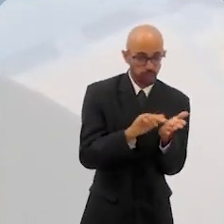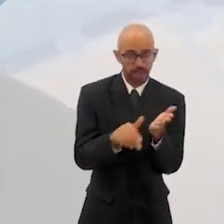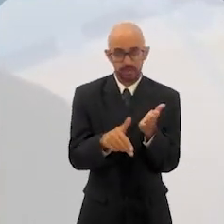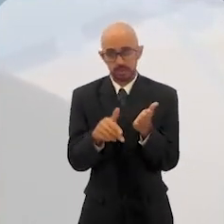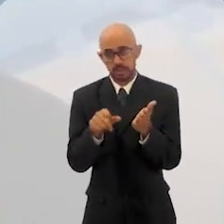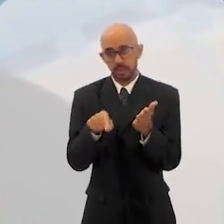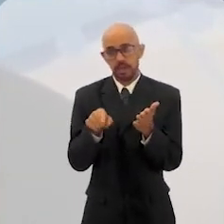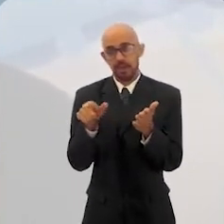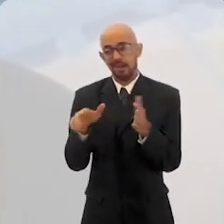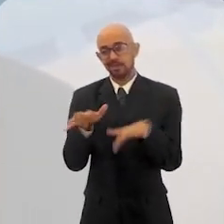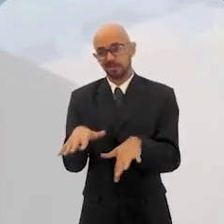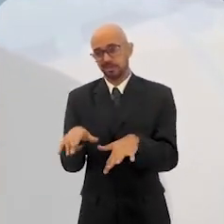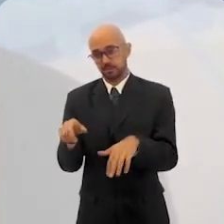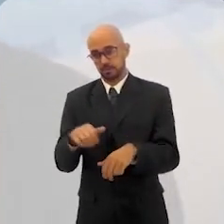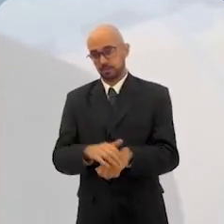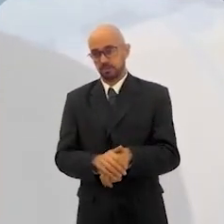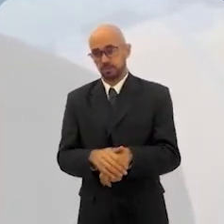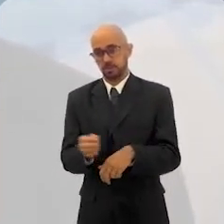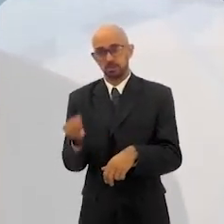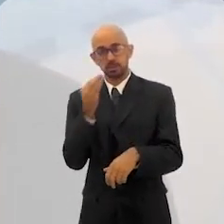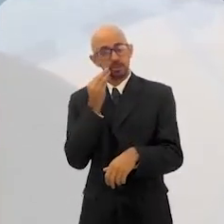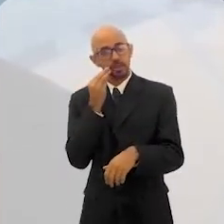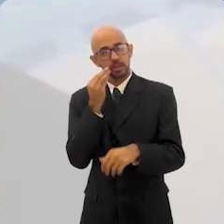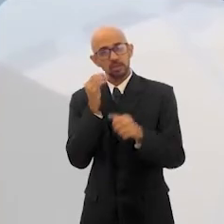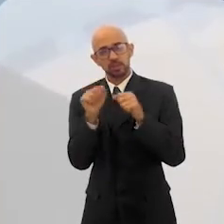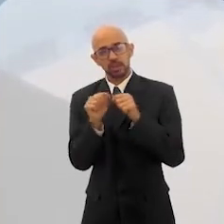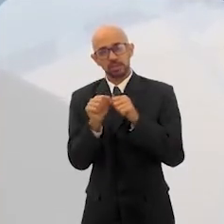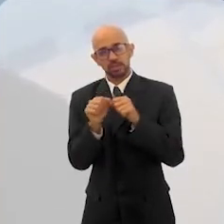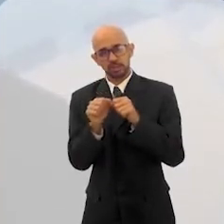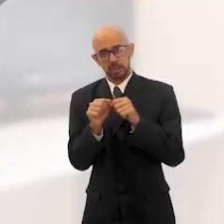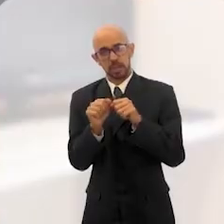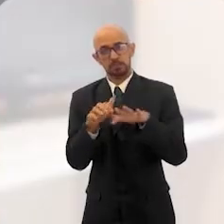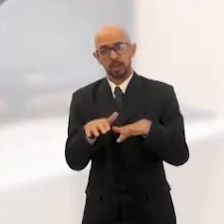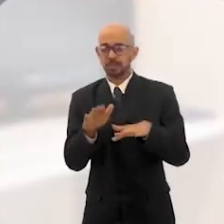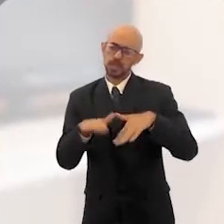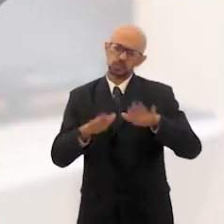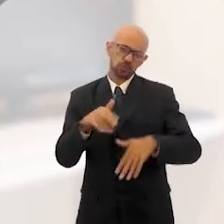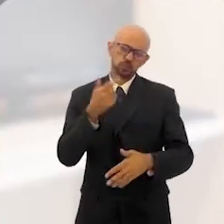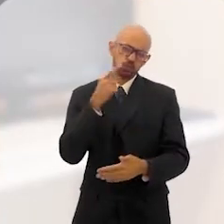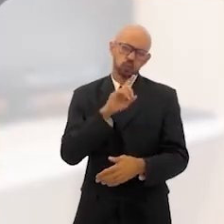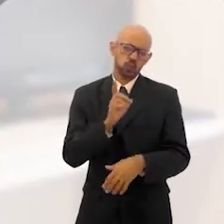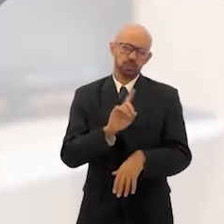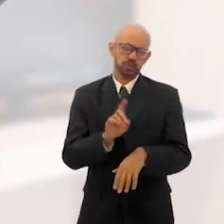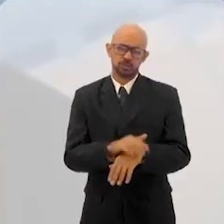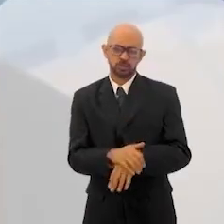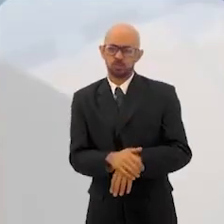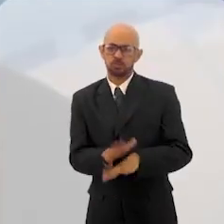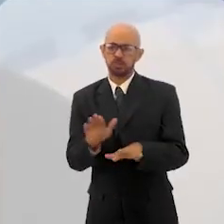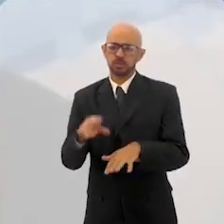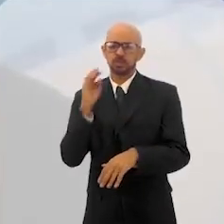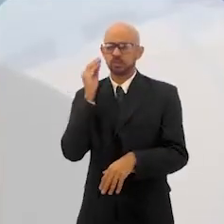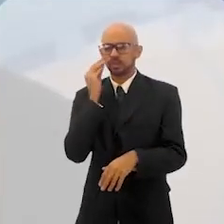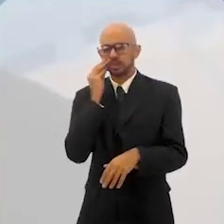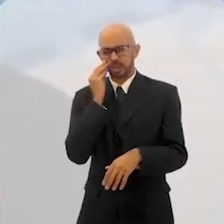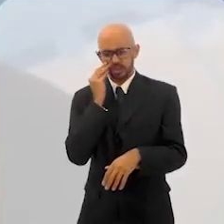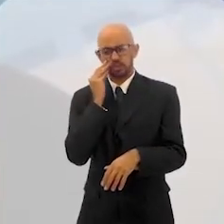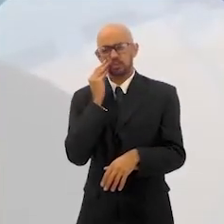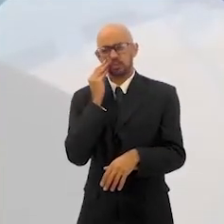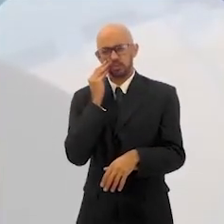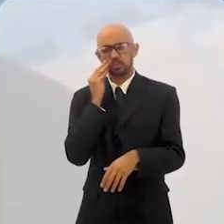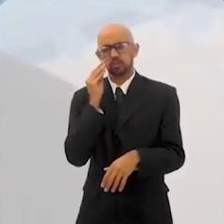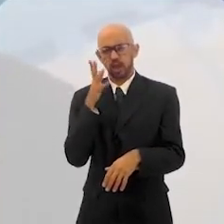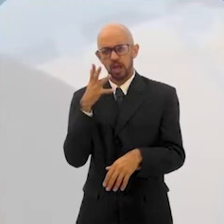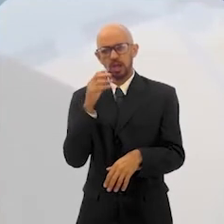isso que é mais interessante. Eu tento fazer isso muito. Consigo sempre? Nem sempre consigo. Mas eu Claro. tento ouvir as pessoas e chegar na